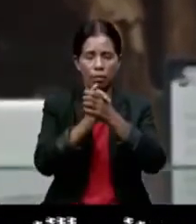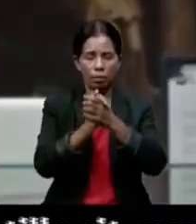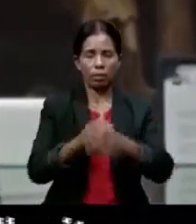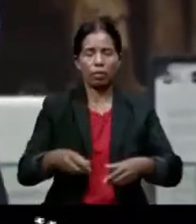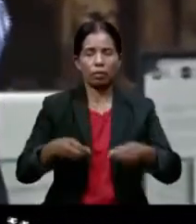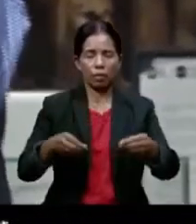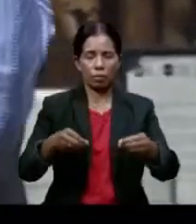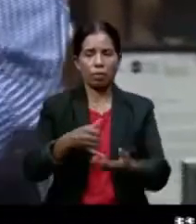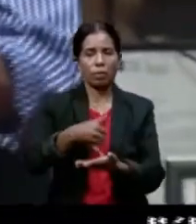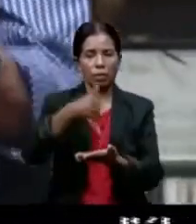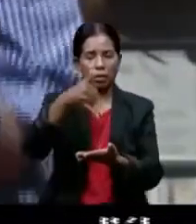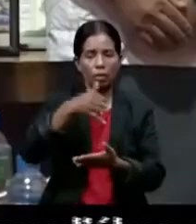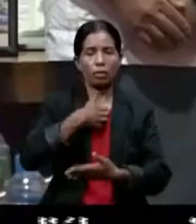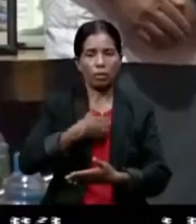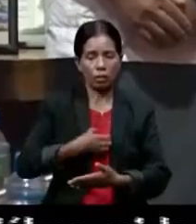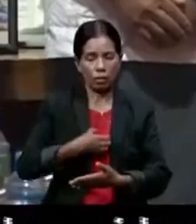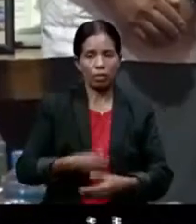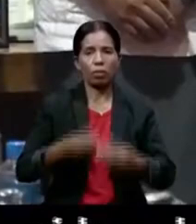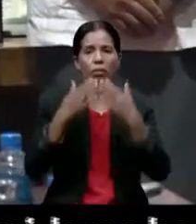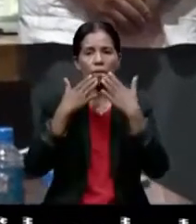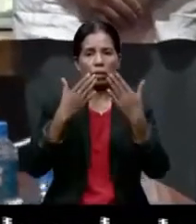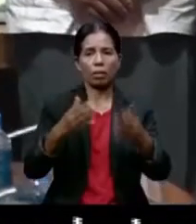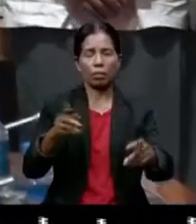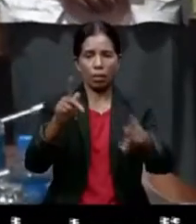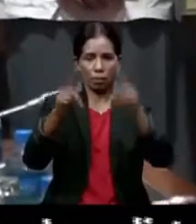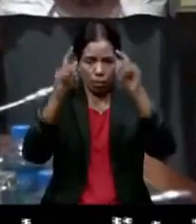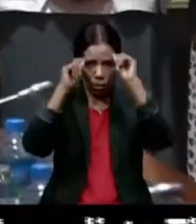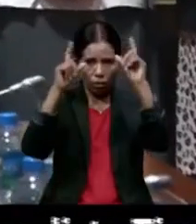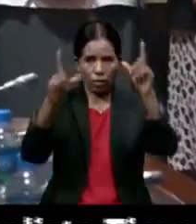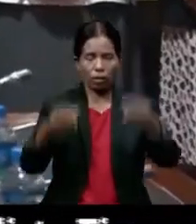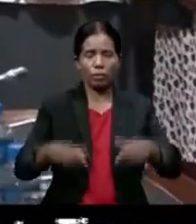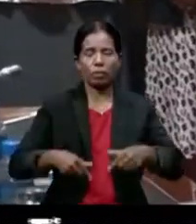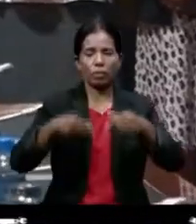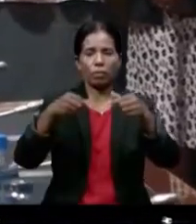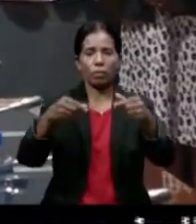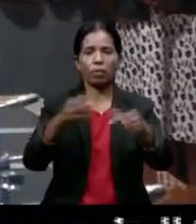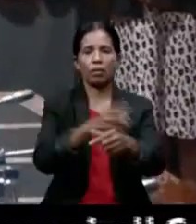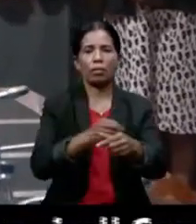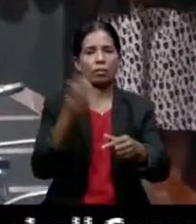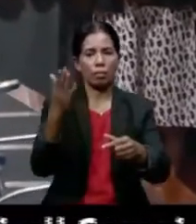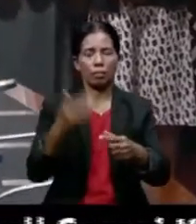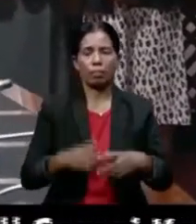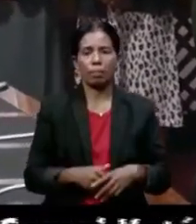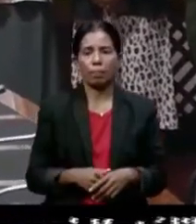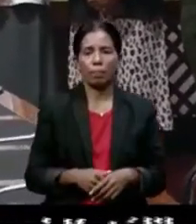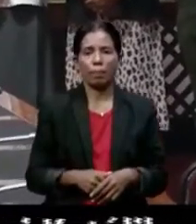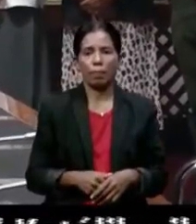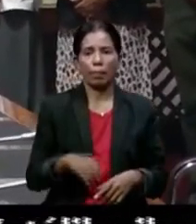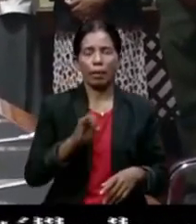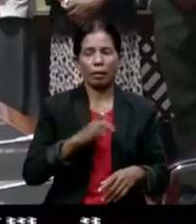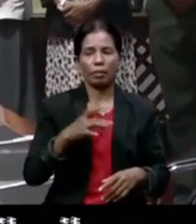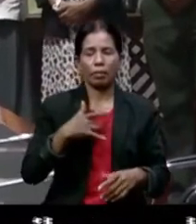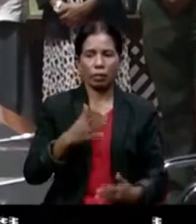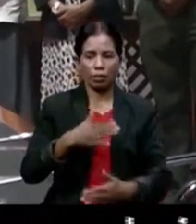Austrália e Timor-Leste, agradece ao Estado no povo Timor-Leste, nem bem a que foi onde a condecoração refere. A orgulho